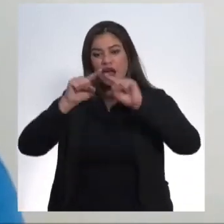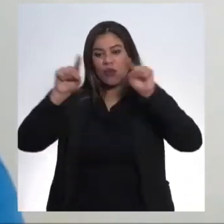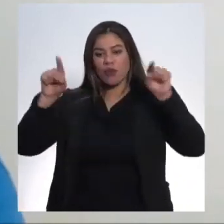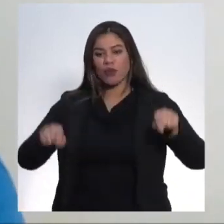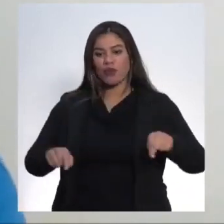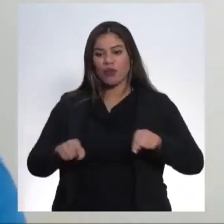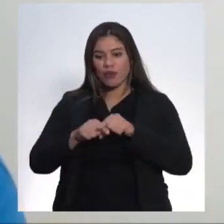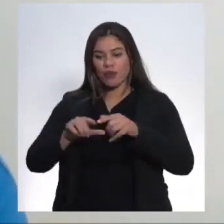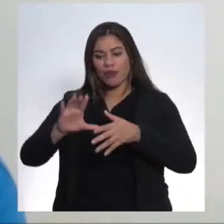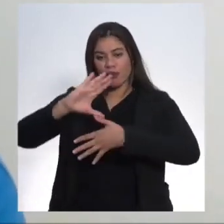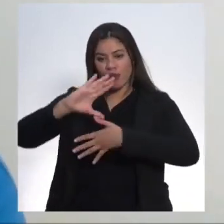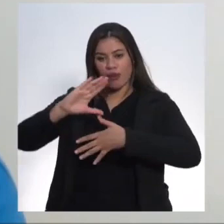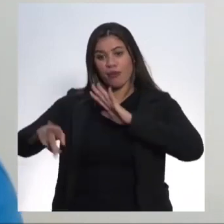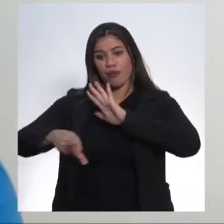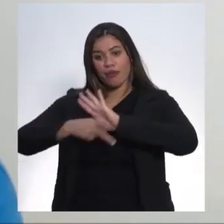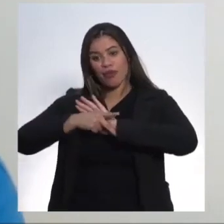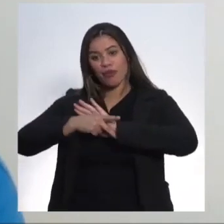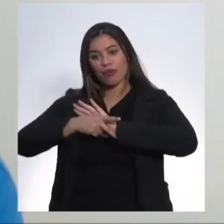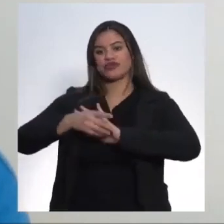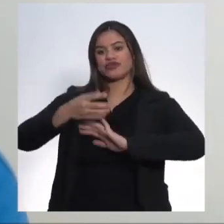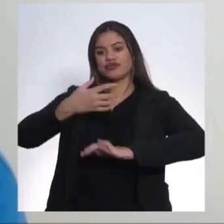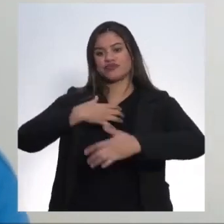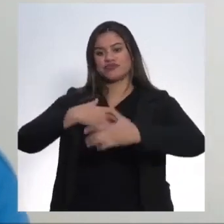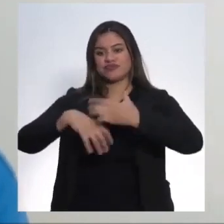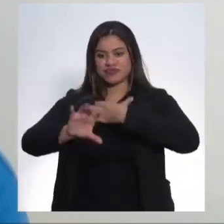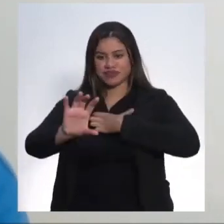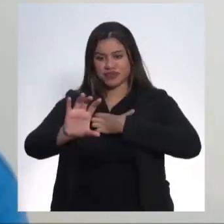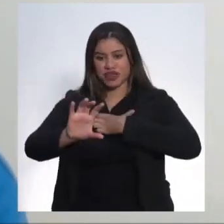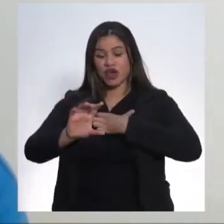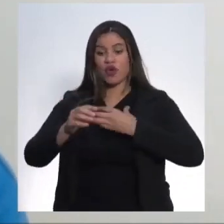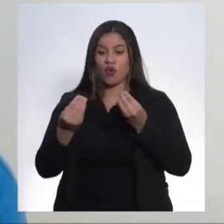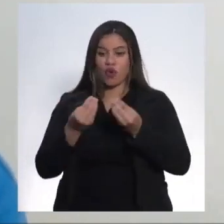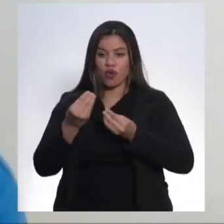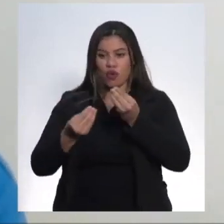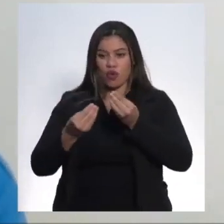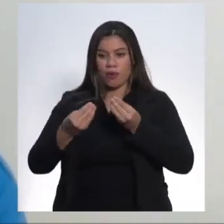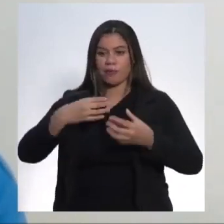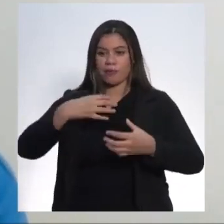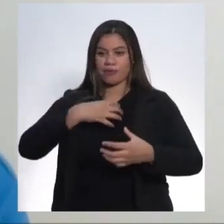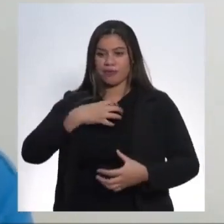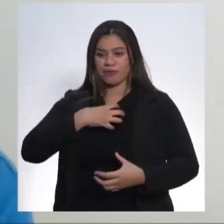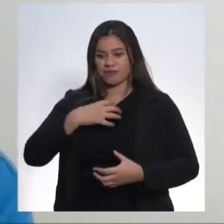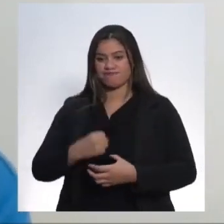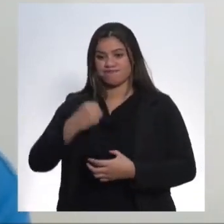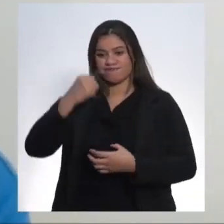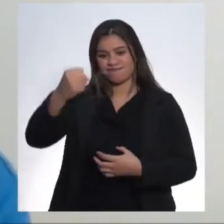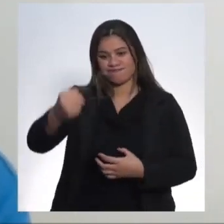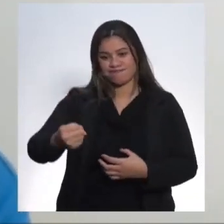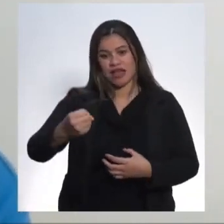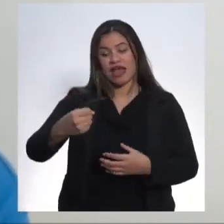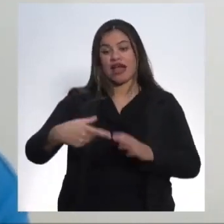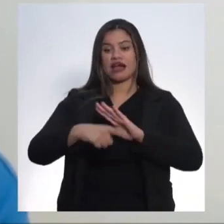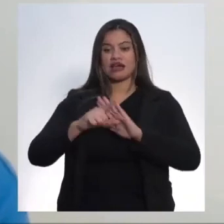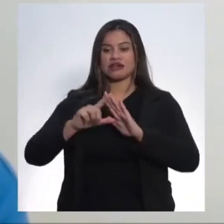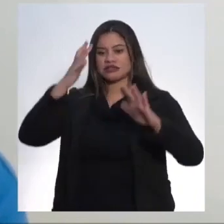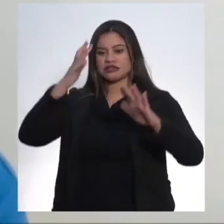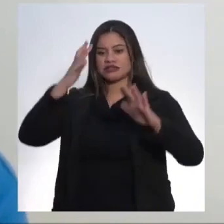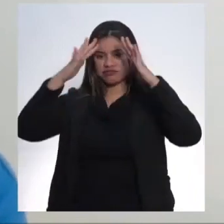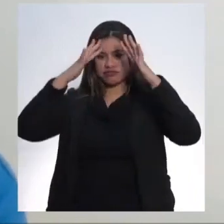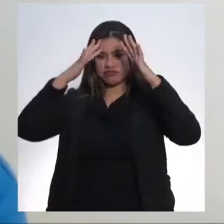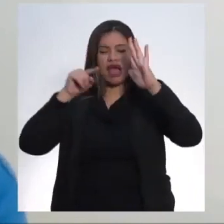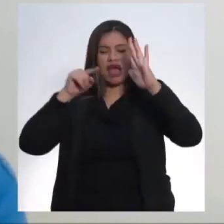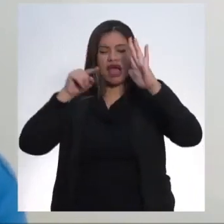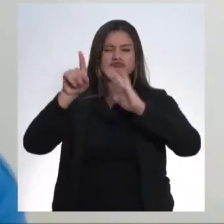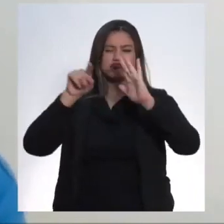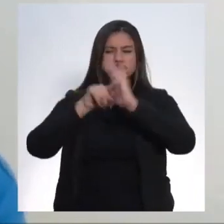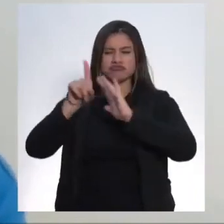justamente de se colocar no lugar dessa pessoa e de refletir sobre algumas perguntas. As reflexões precisam ser